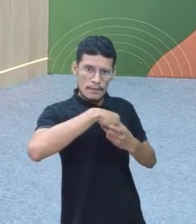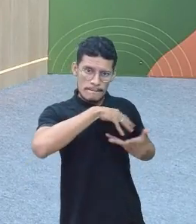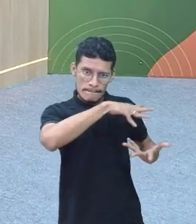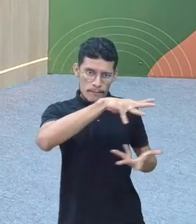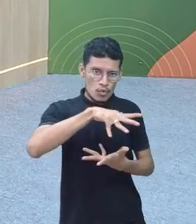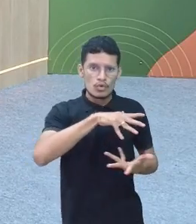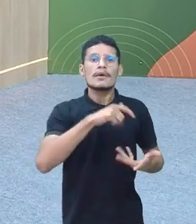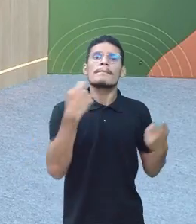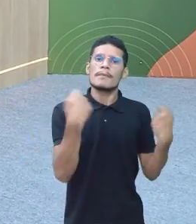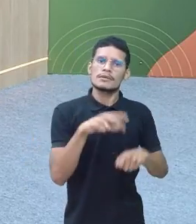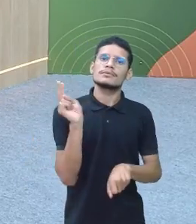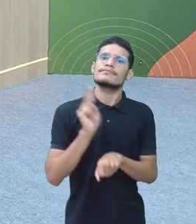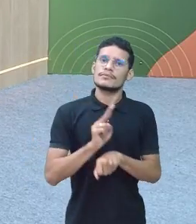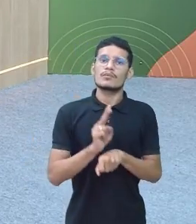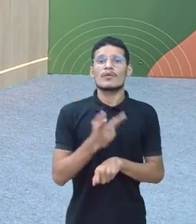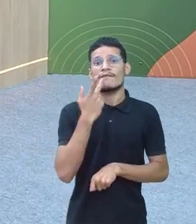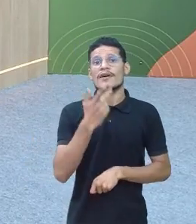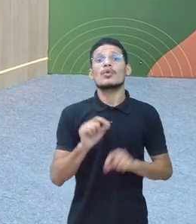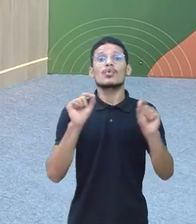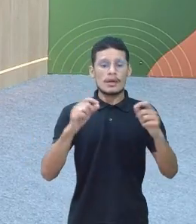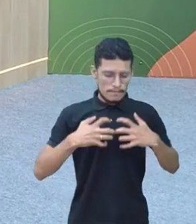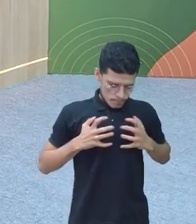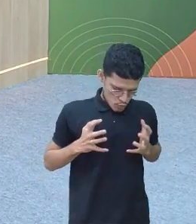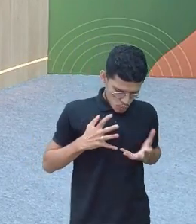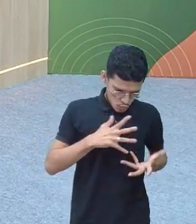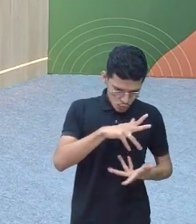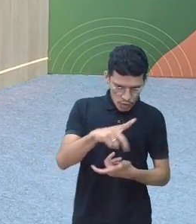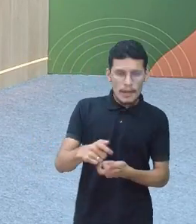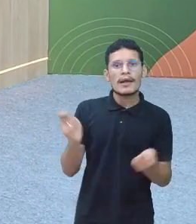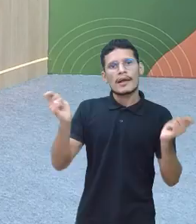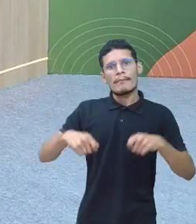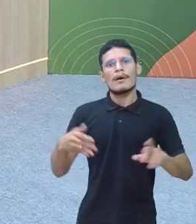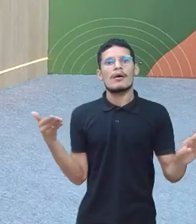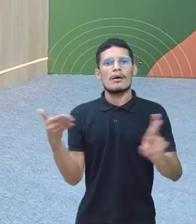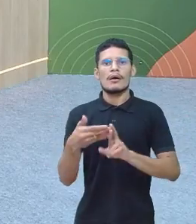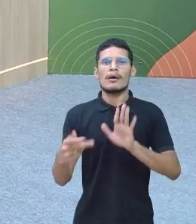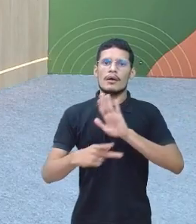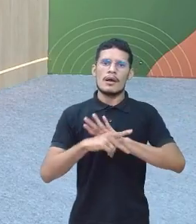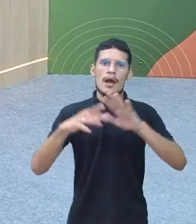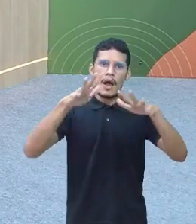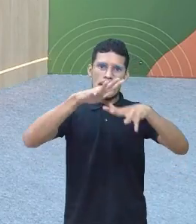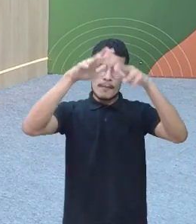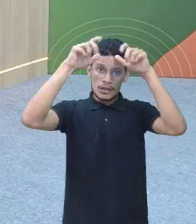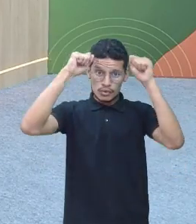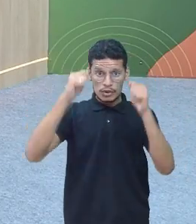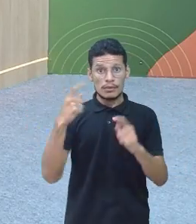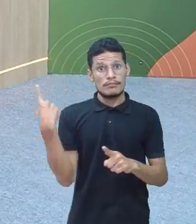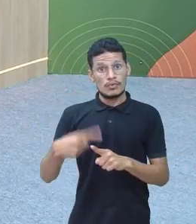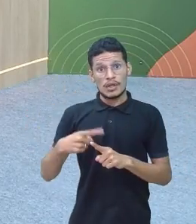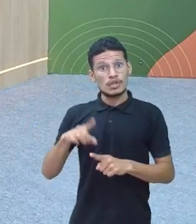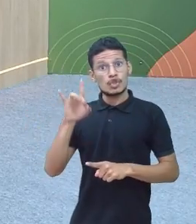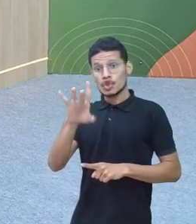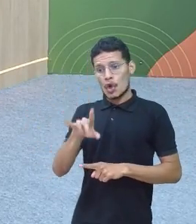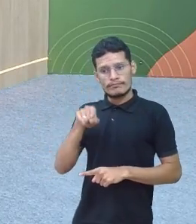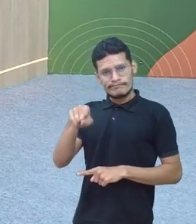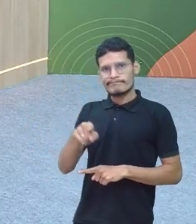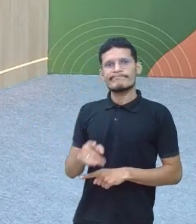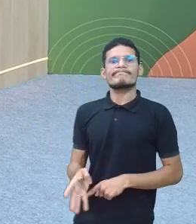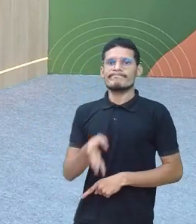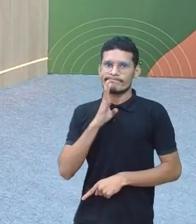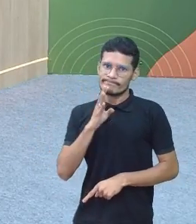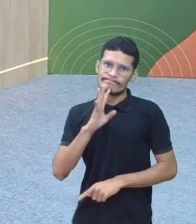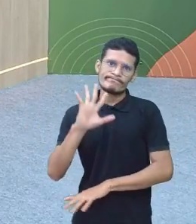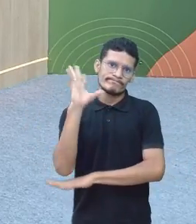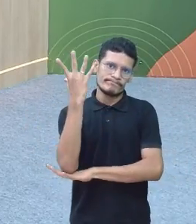falo o pulmão do mundo, eu automaticamente referencio a Amazônia, porque só ela é conhecida dessa forma. Então, essa é a estrutura